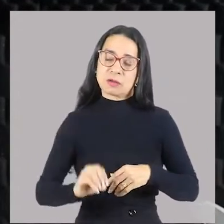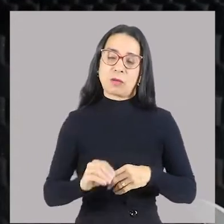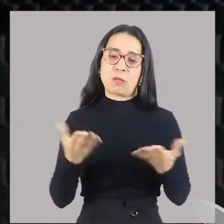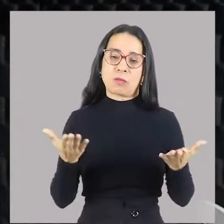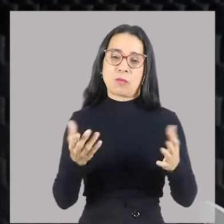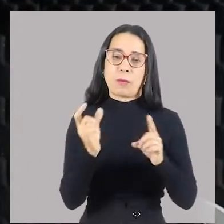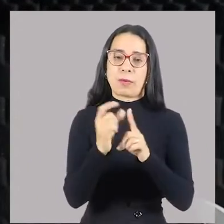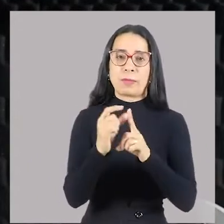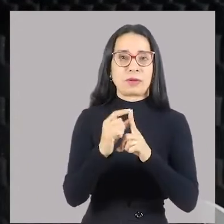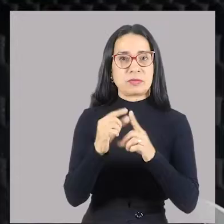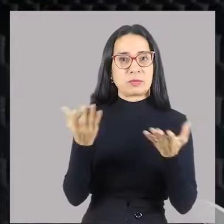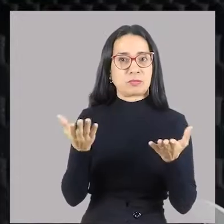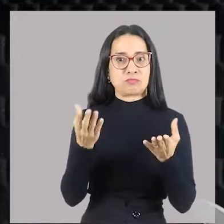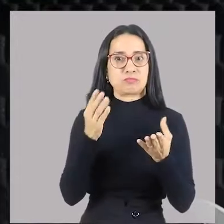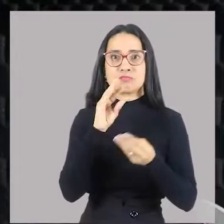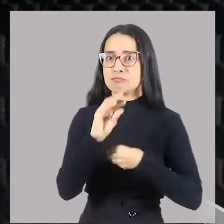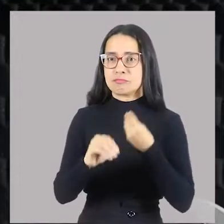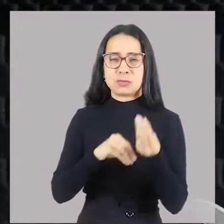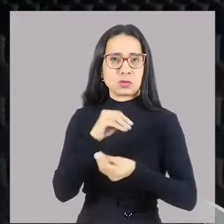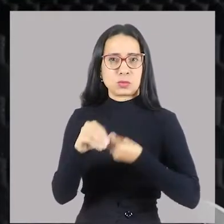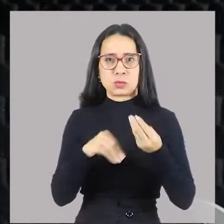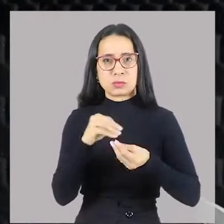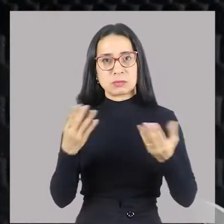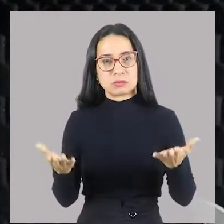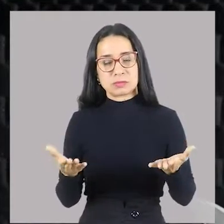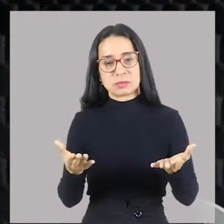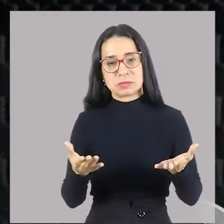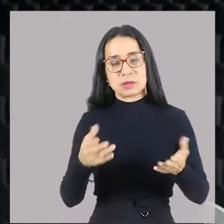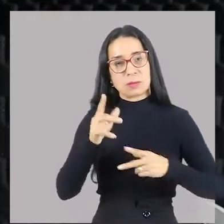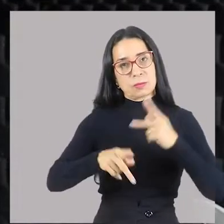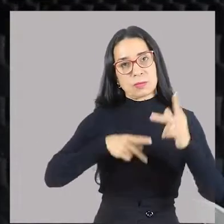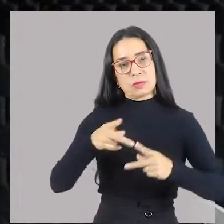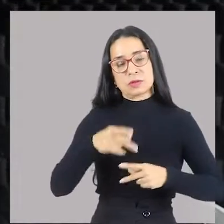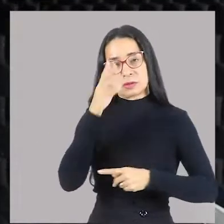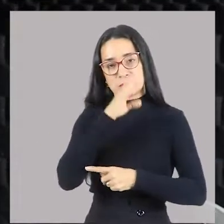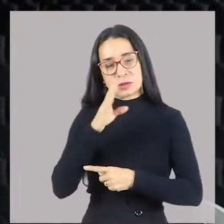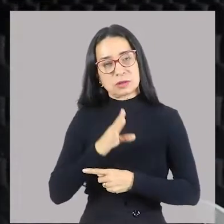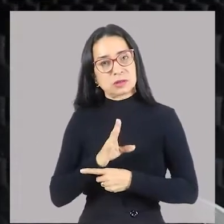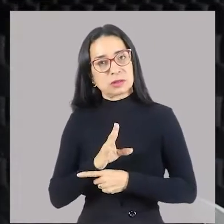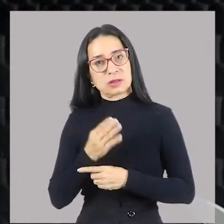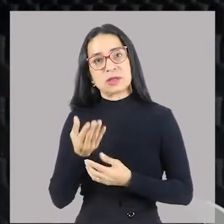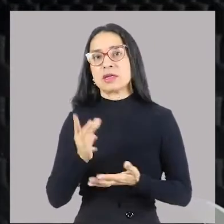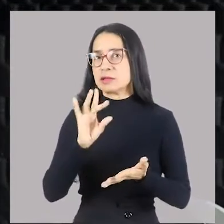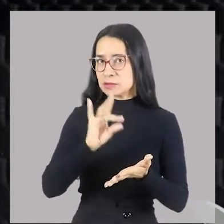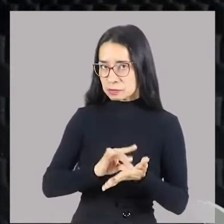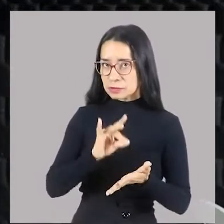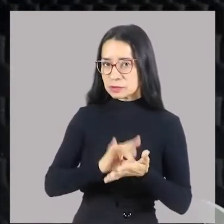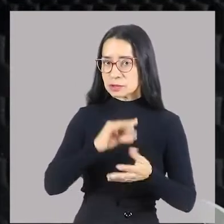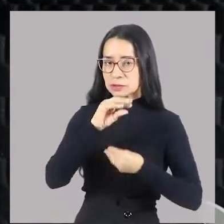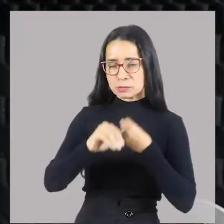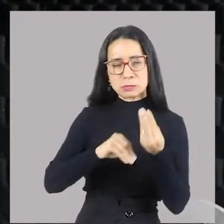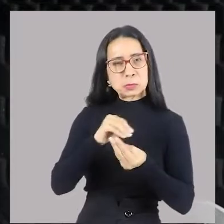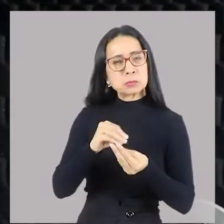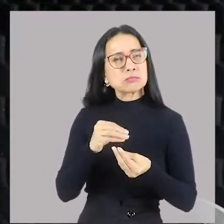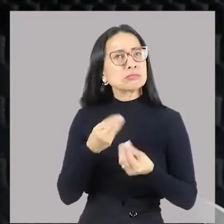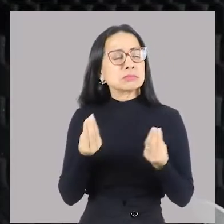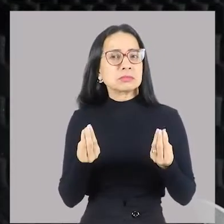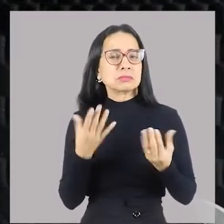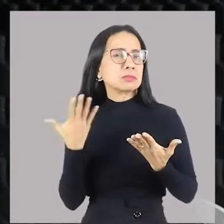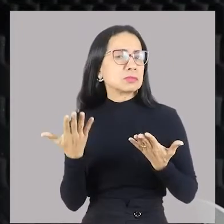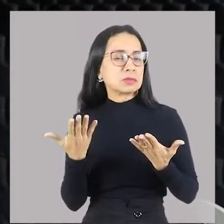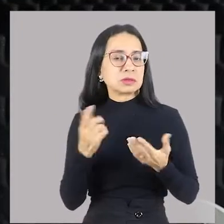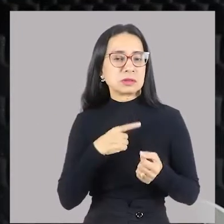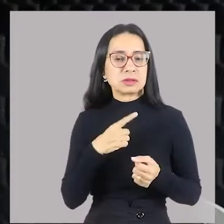fácil? Mistura. É isso aí mesmo. A população brasileira é uma verdadeira mistura. Como assim? Vamos